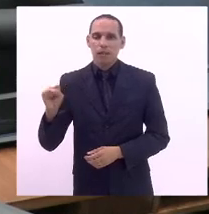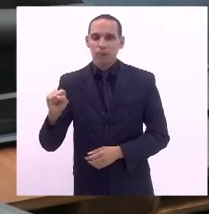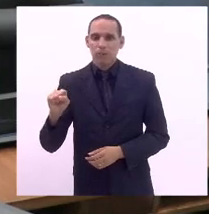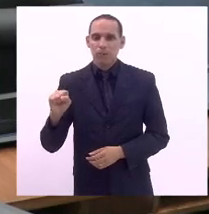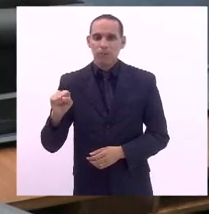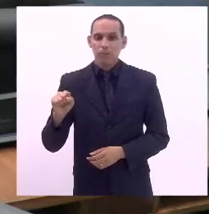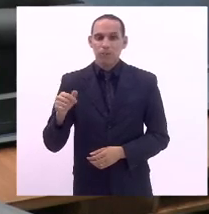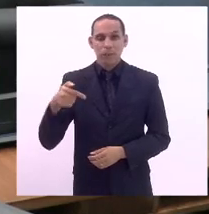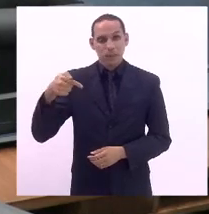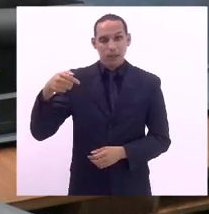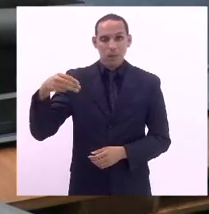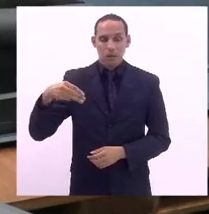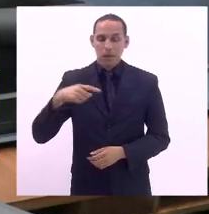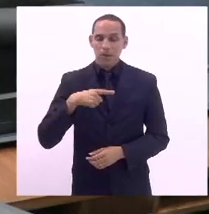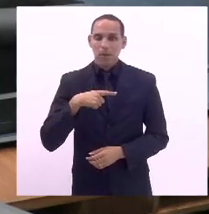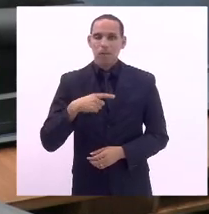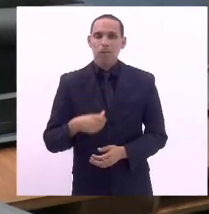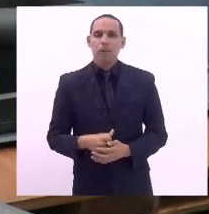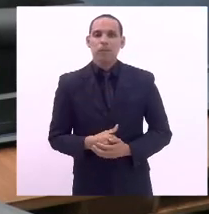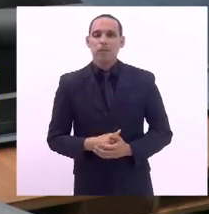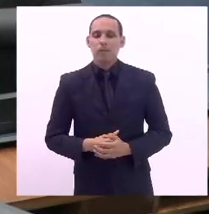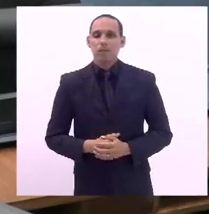Vossa Excelência dispõe de 7 minutos.